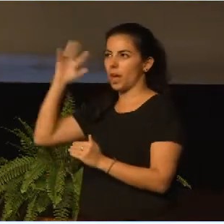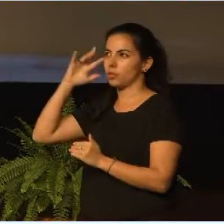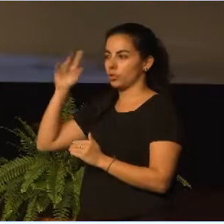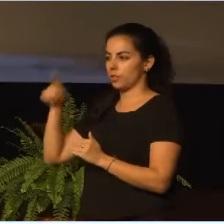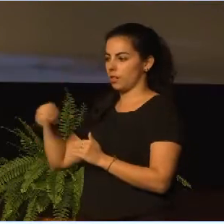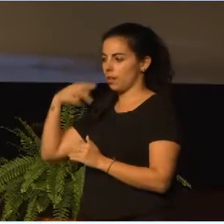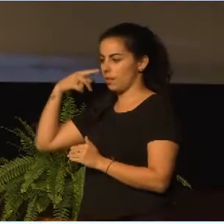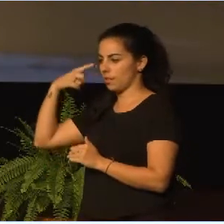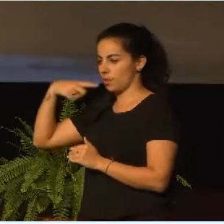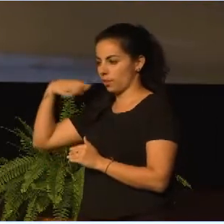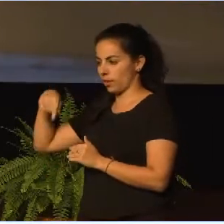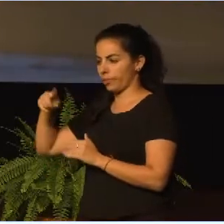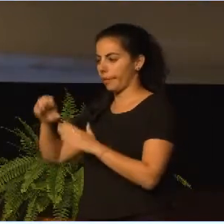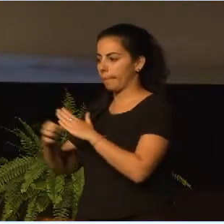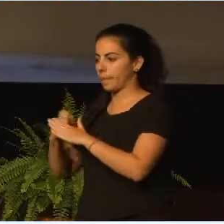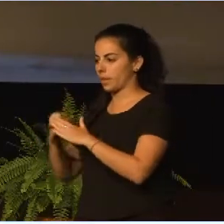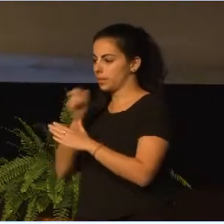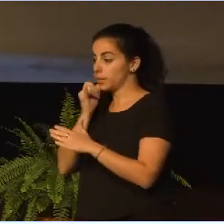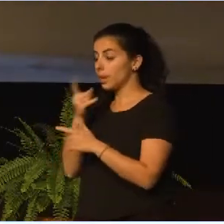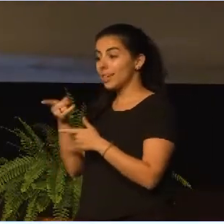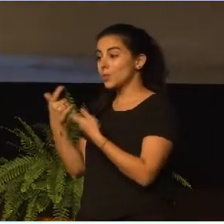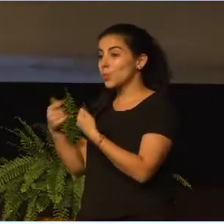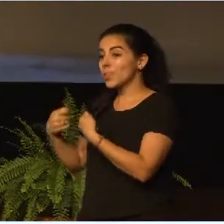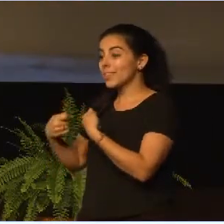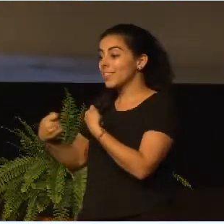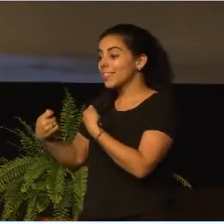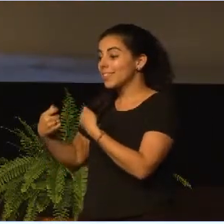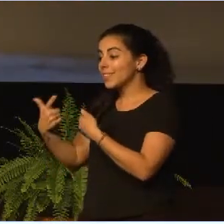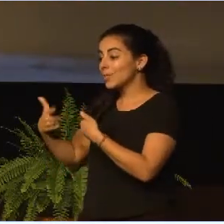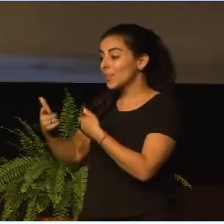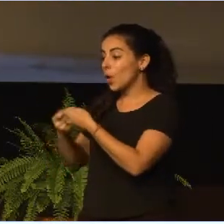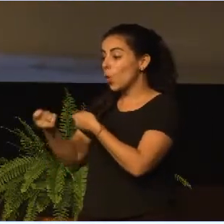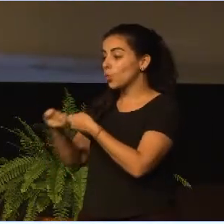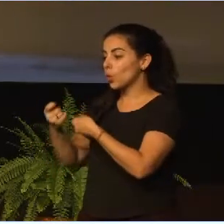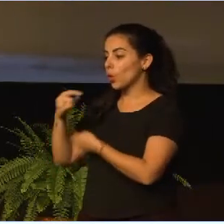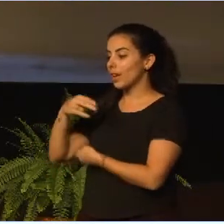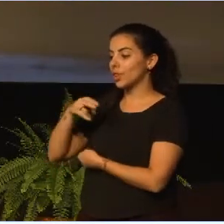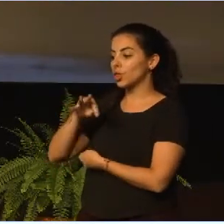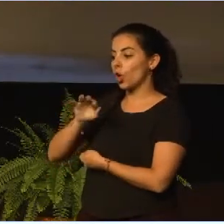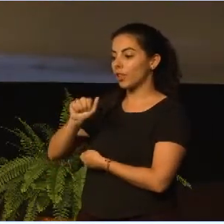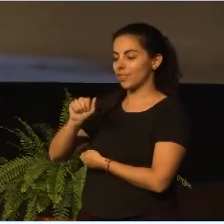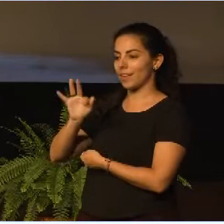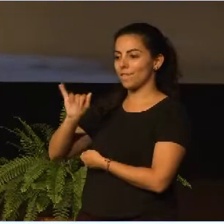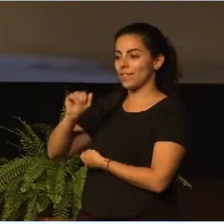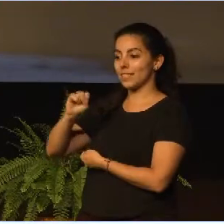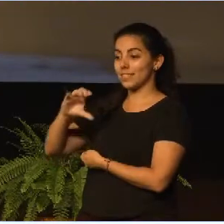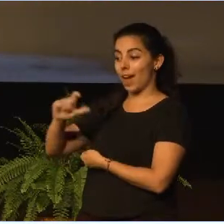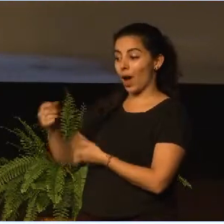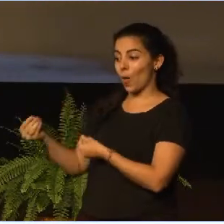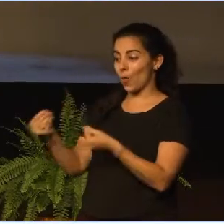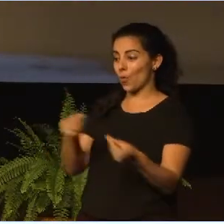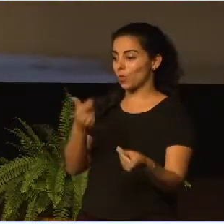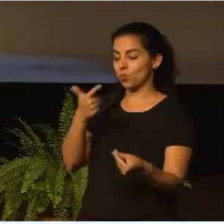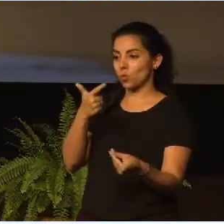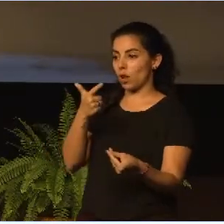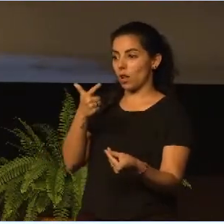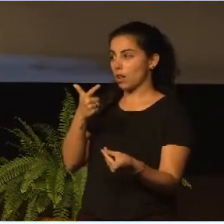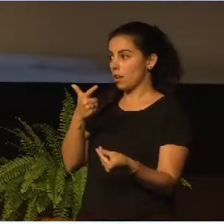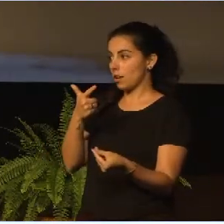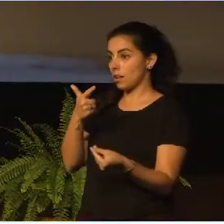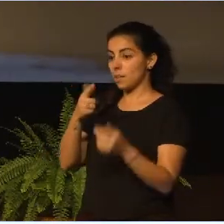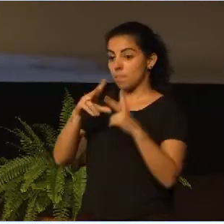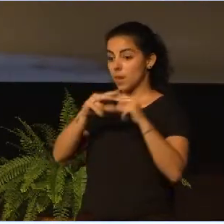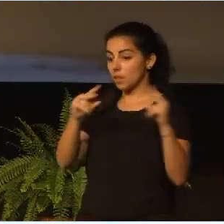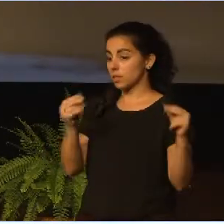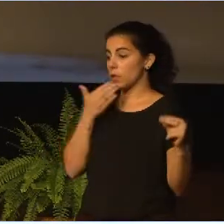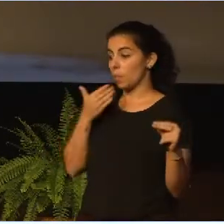têm controle se o Leandro deu uma nota fiscal almoçando aqui em Florianópolis, mas que eu estava discursando em Brasília. Eles não cruzam isso. É